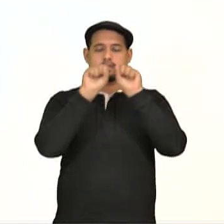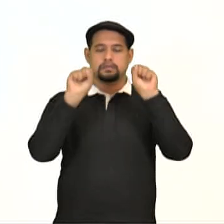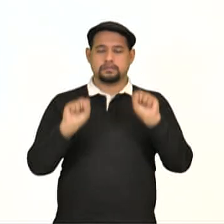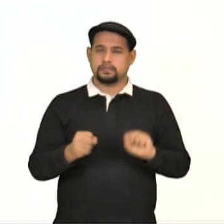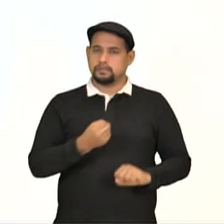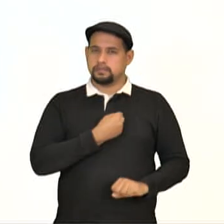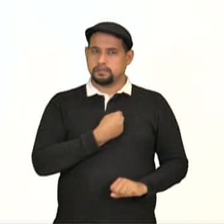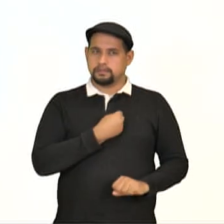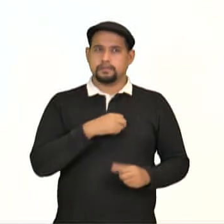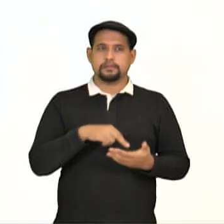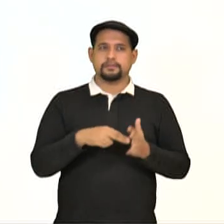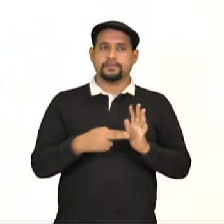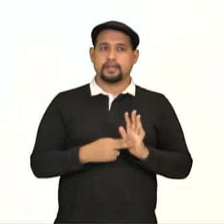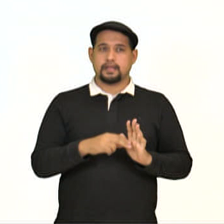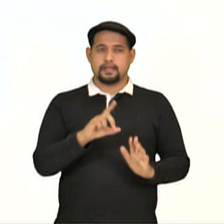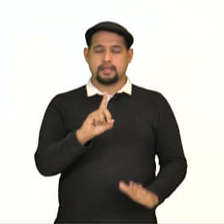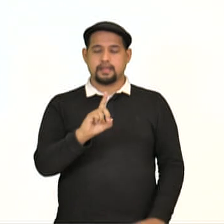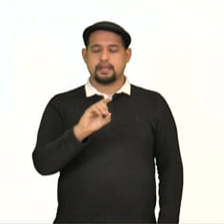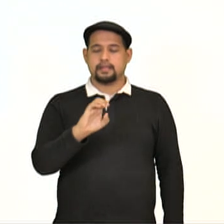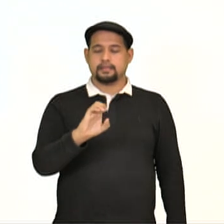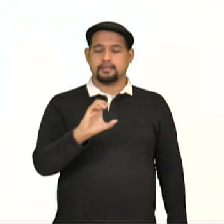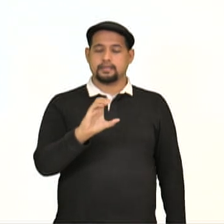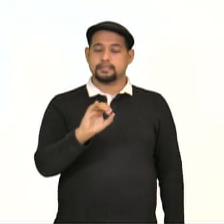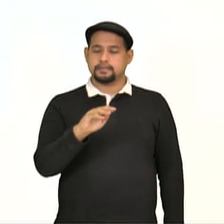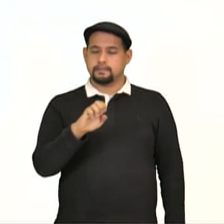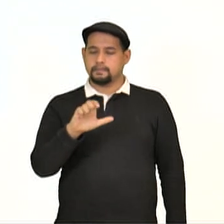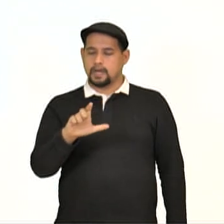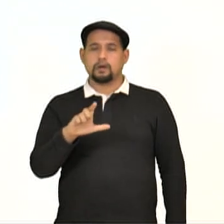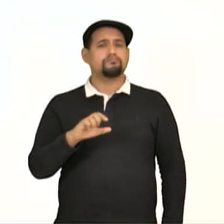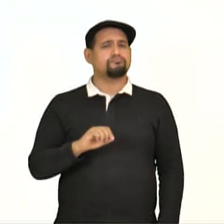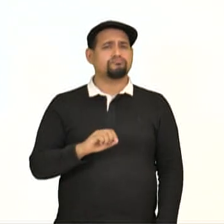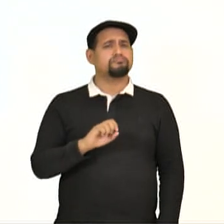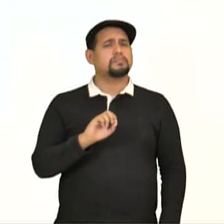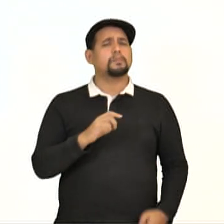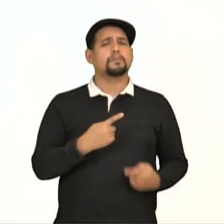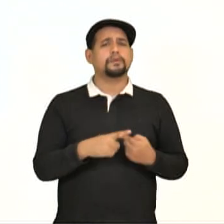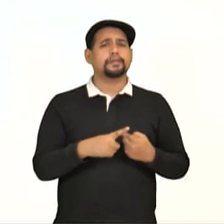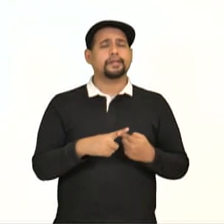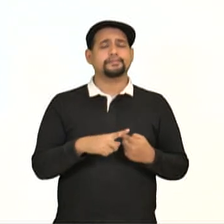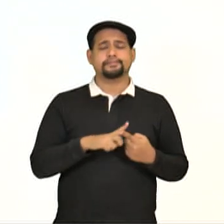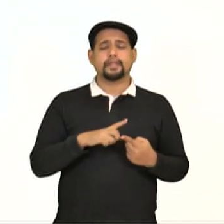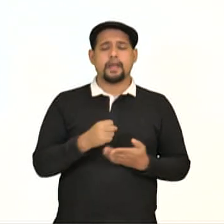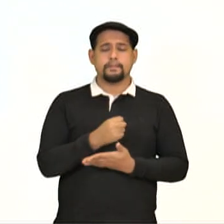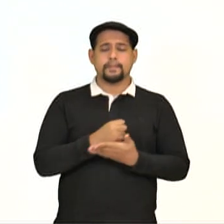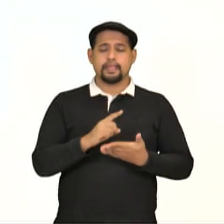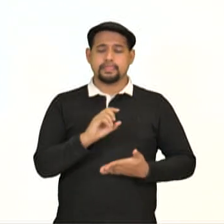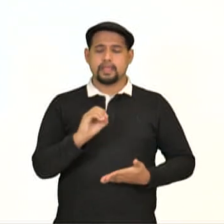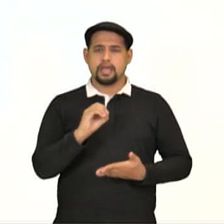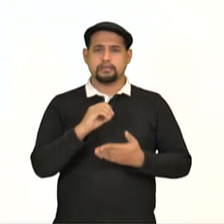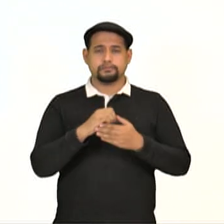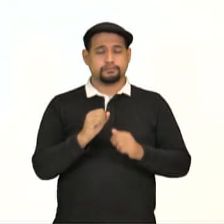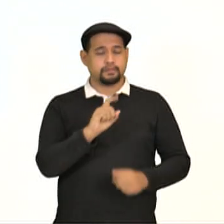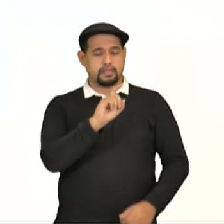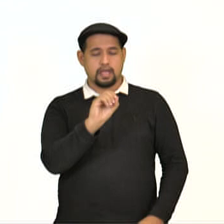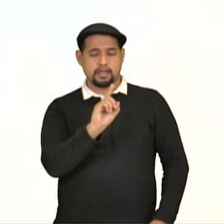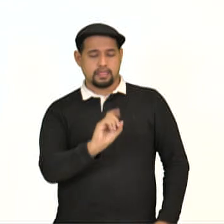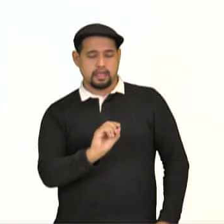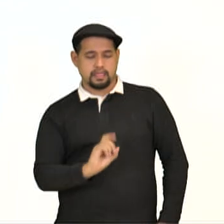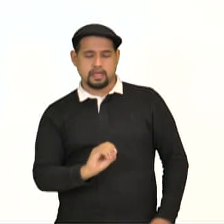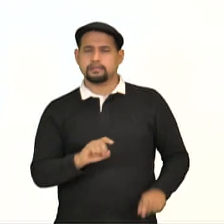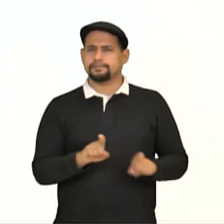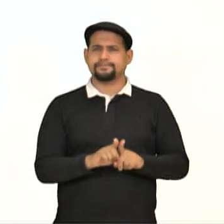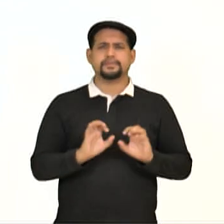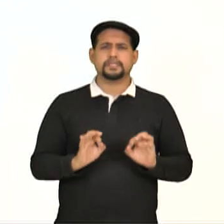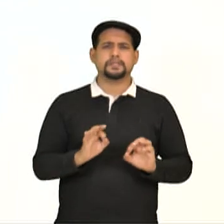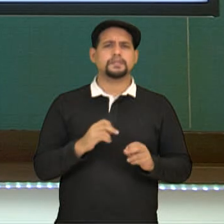numeração é decimal, né? Ele é decimal, é chamado assim porque ele é de base 10, ou seja, eu faço agrupamentos de 10 em 10. É